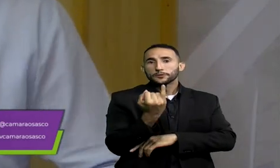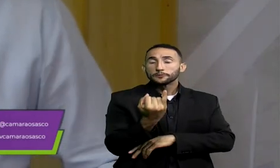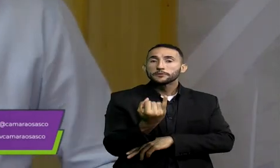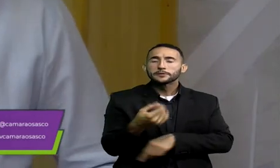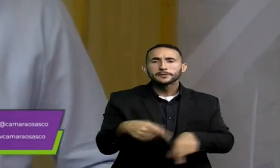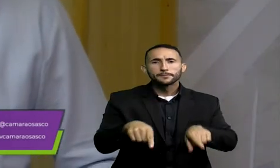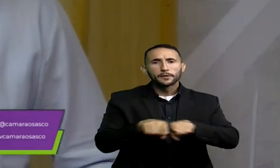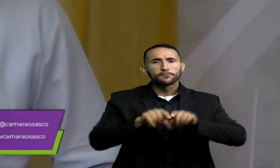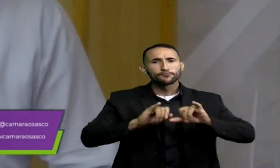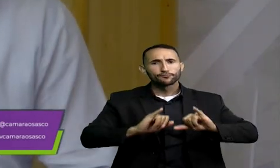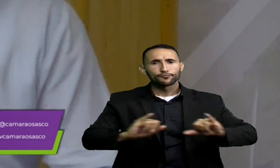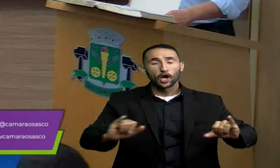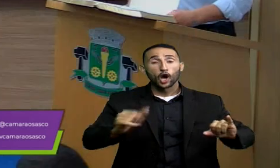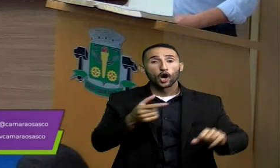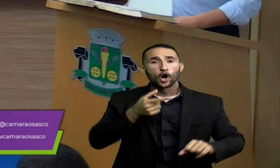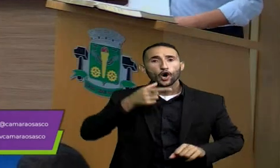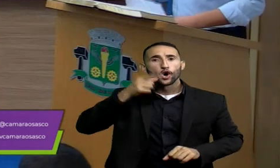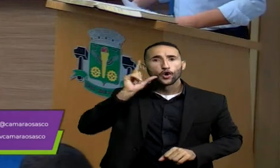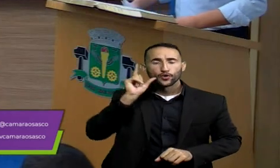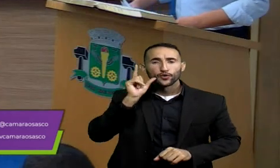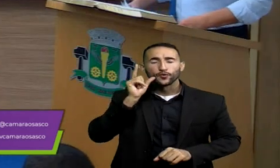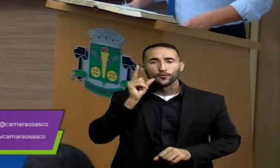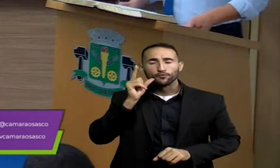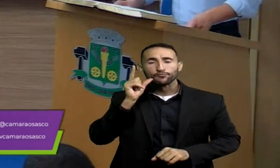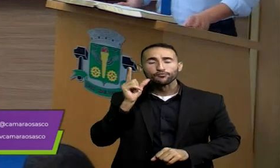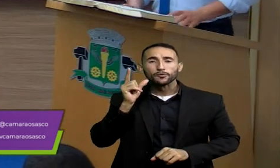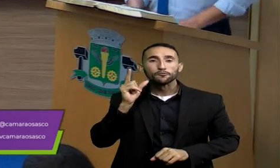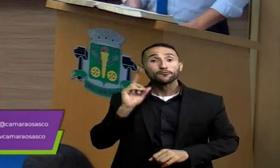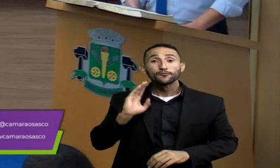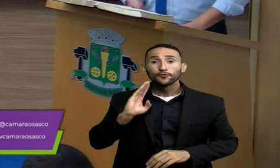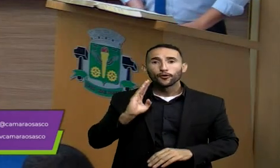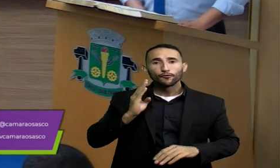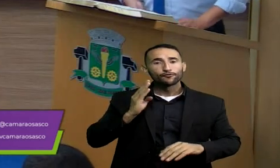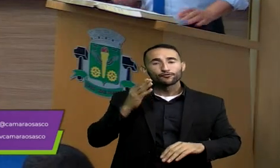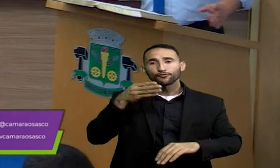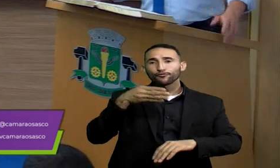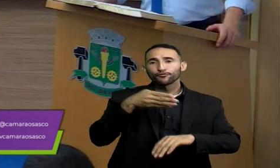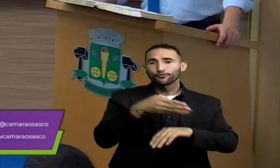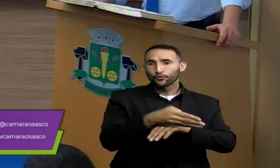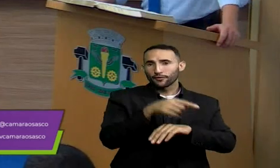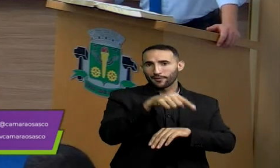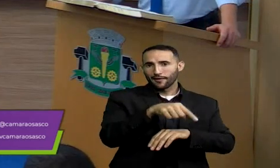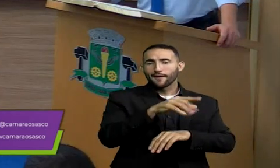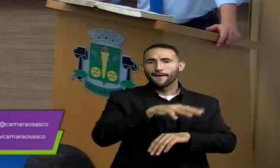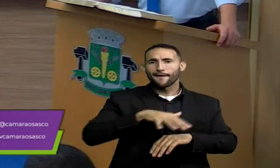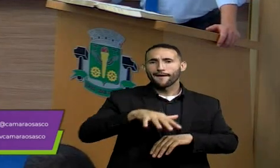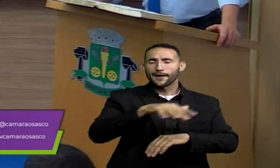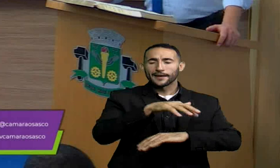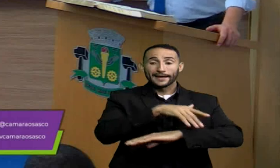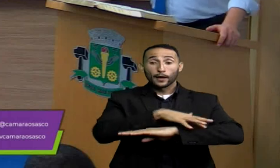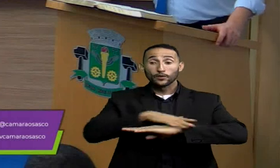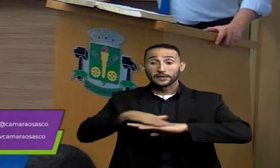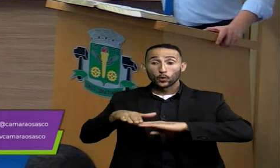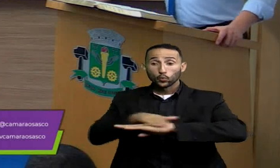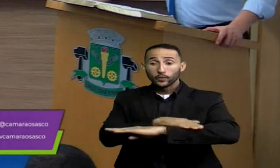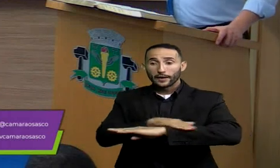senhor presidente que hoje ontem eu tive no calçadão e eu vi ali um grupo de